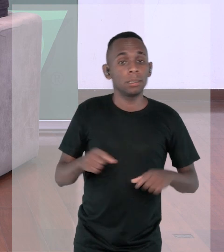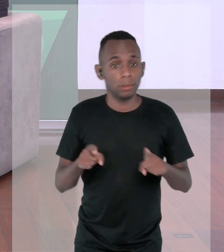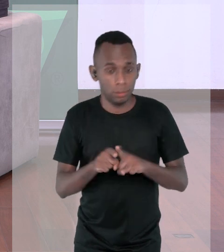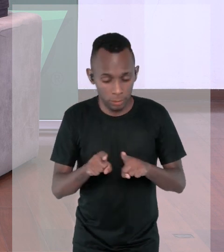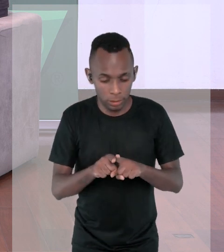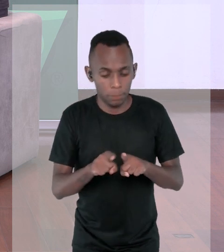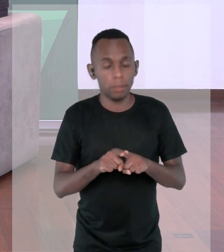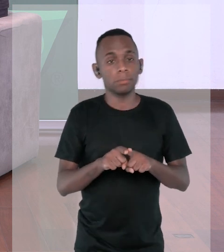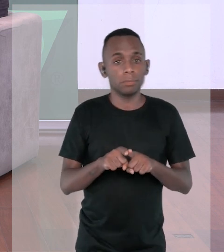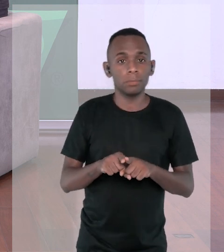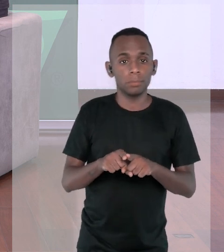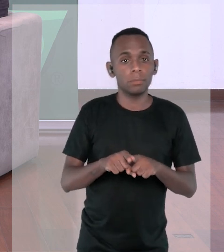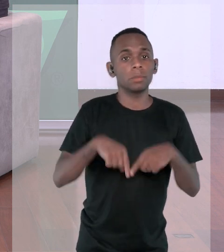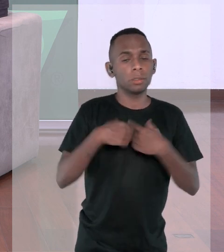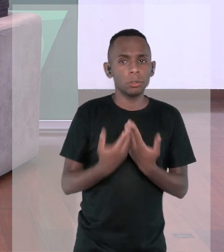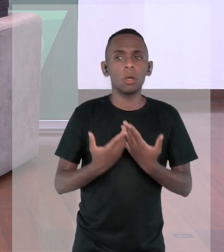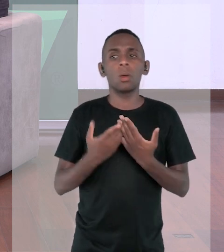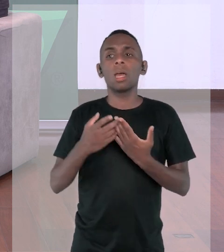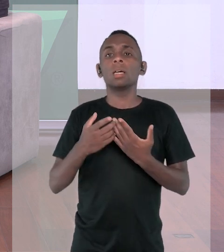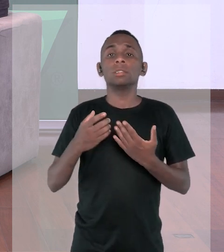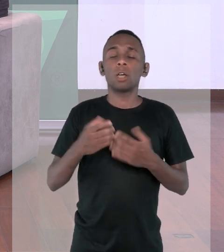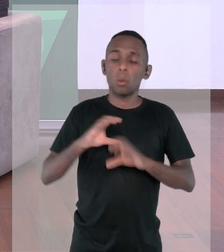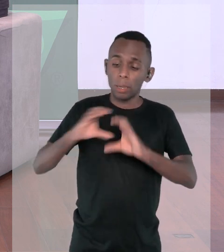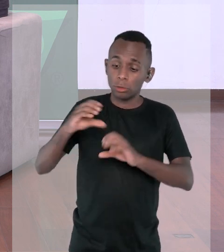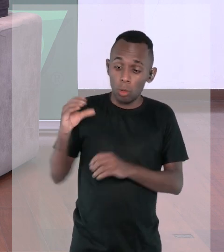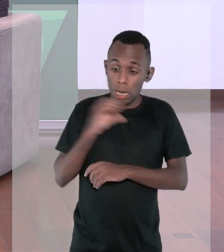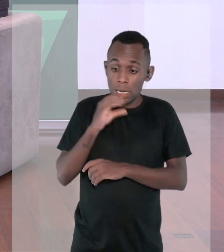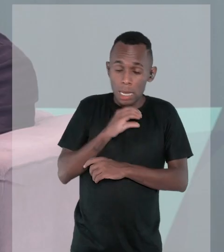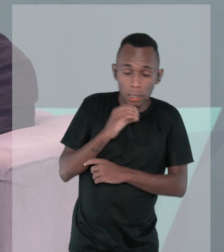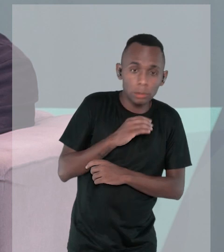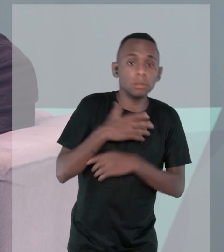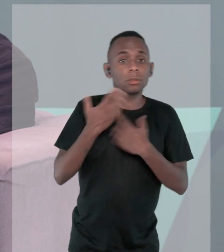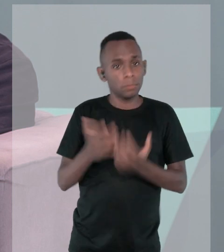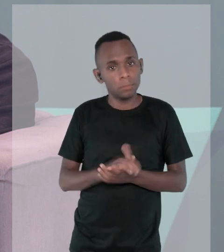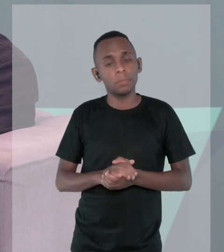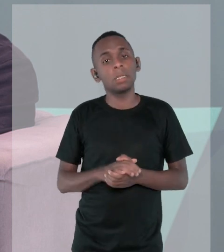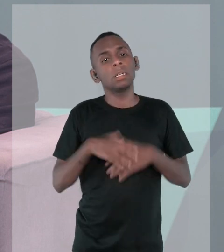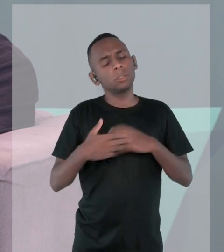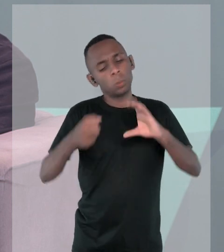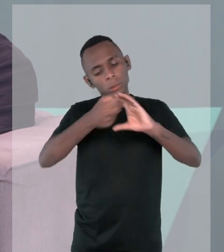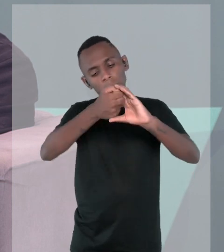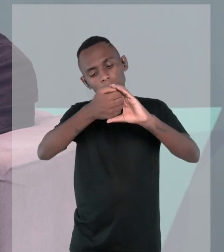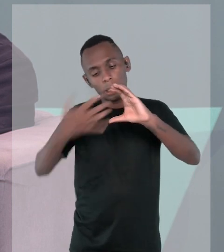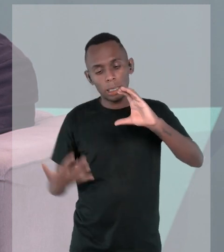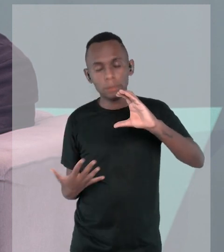claramente esse conceito de comunicação é quente. Exatamente por essa